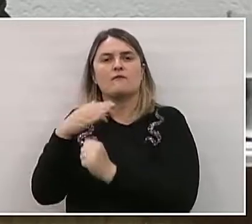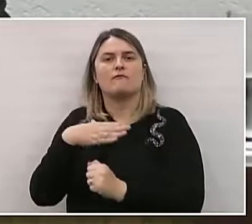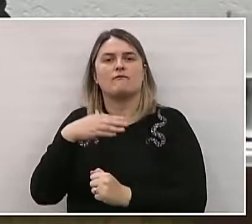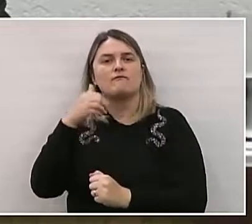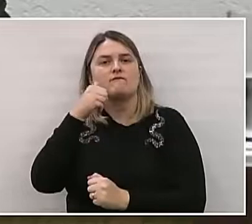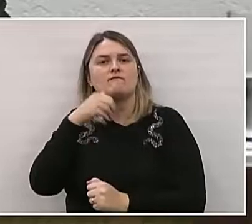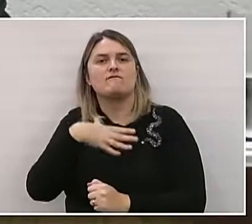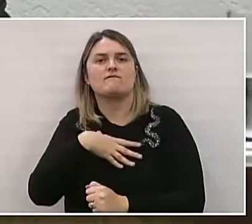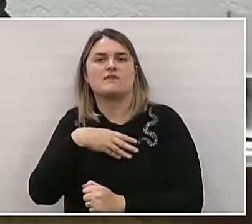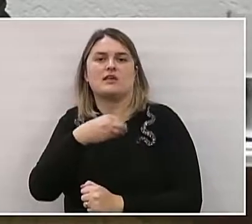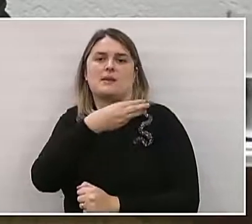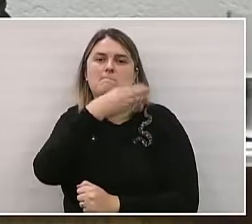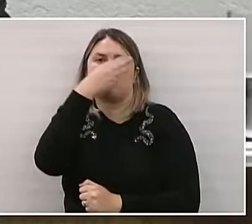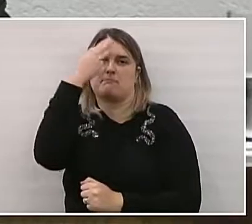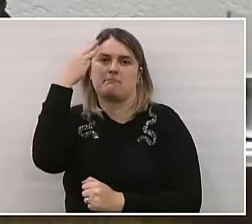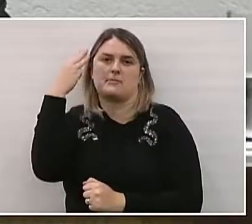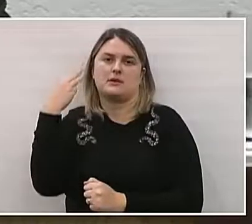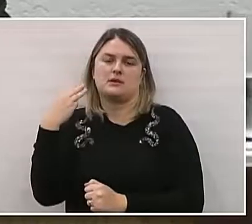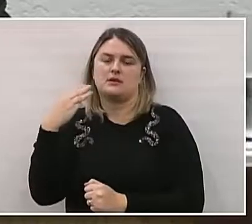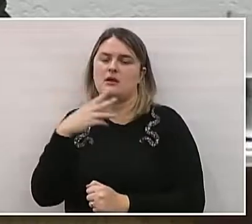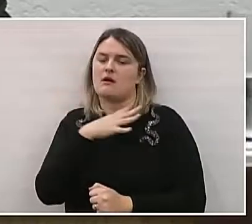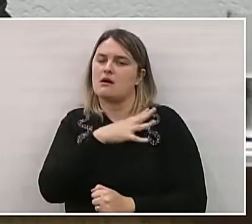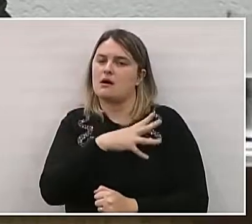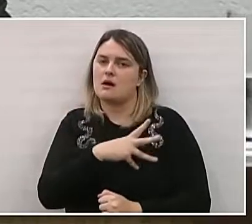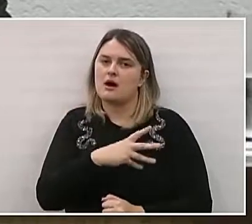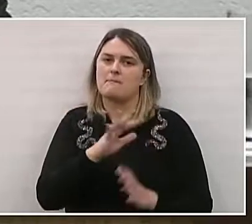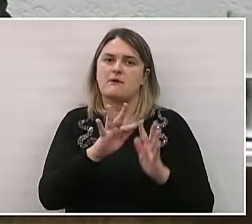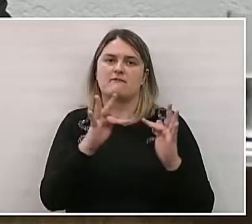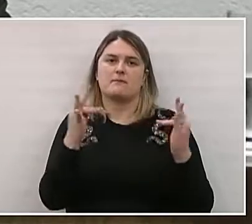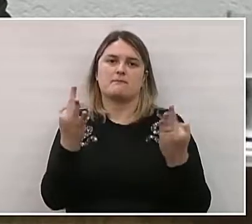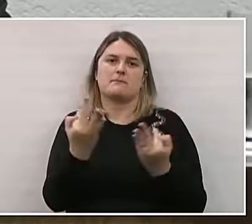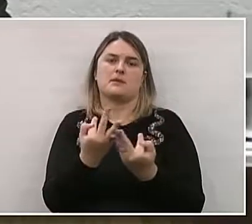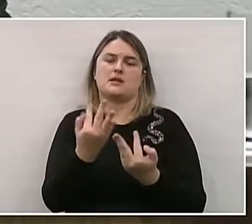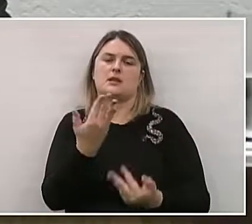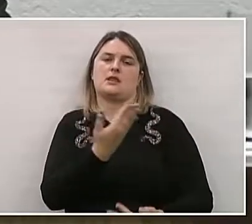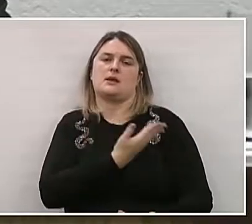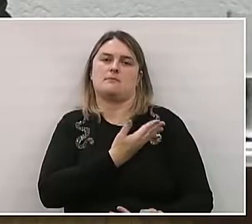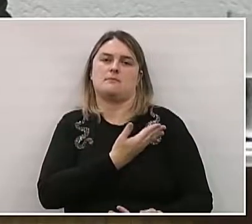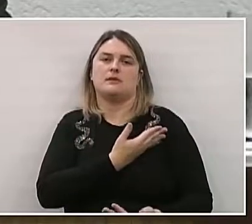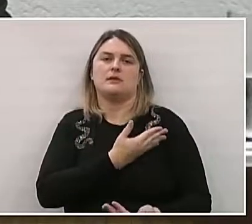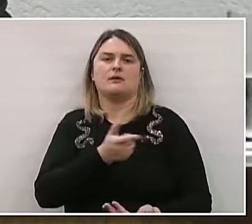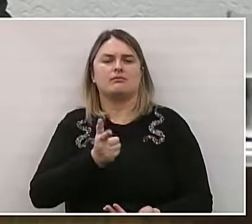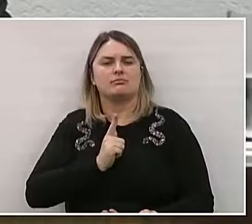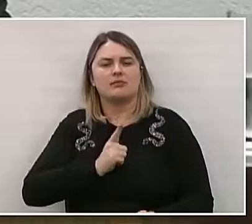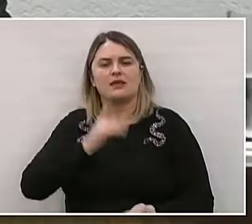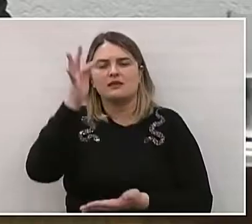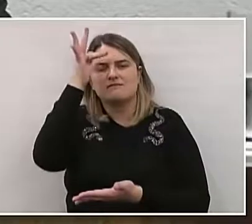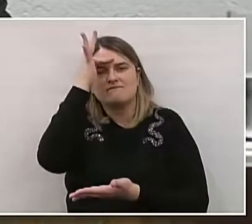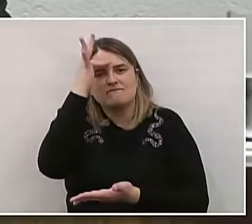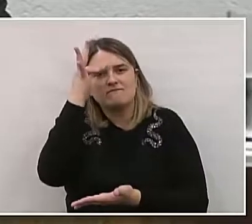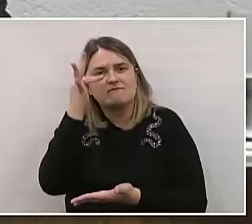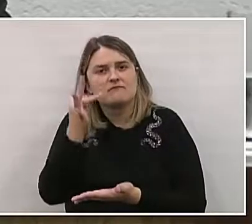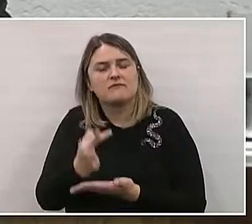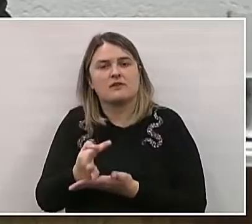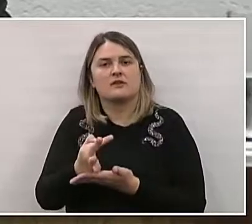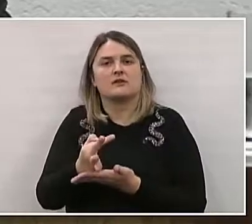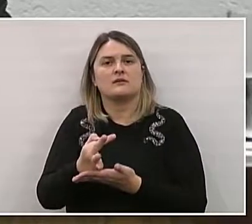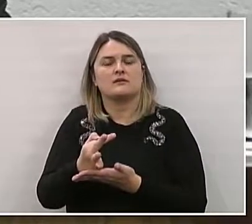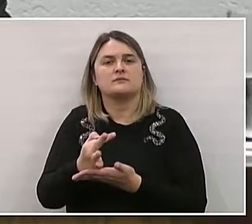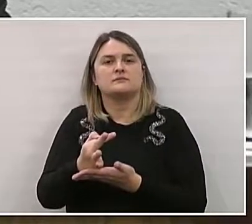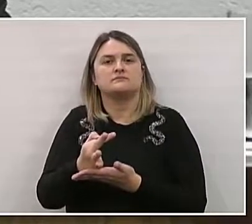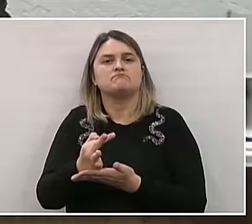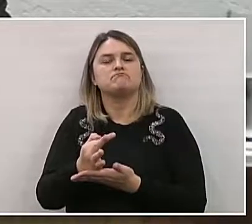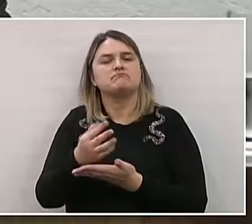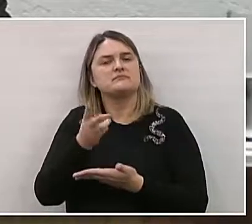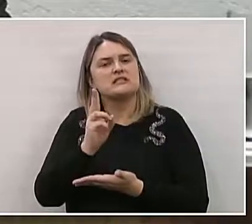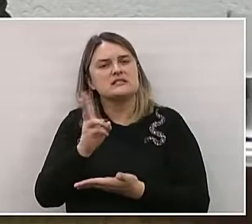da Zelinda é o amor pela família e pelos amigos, sua fé inabalável, sua religiosidade,